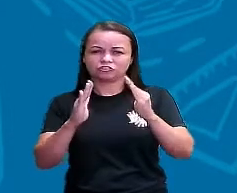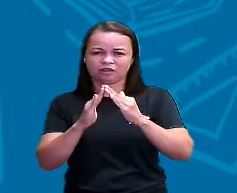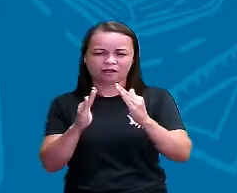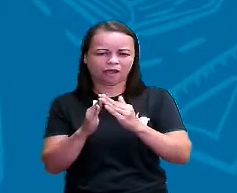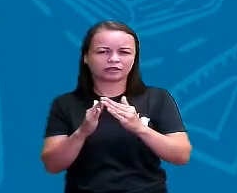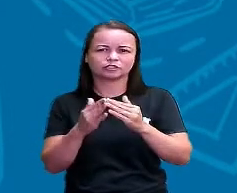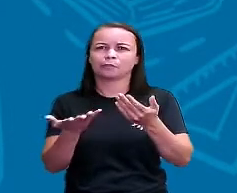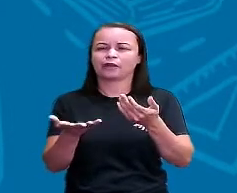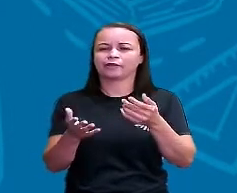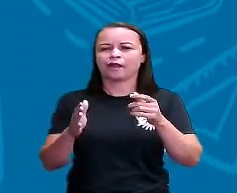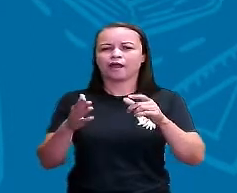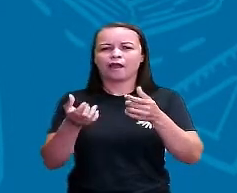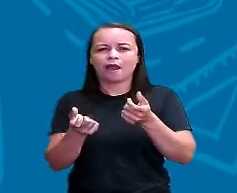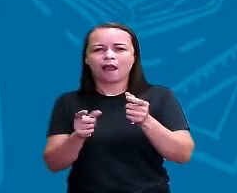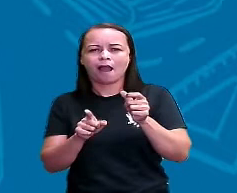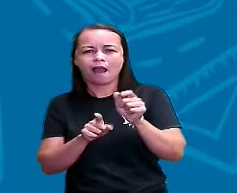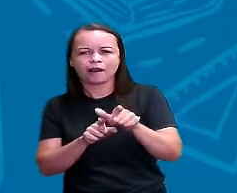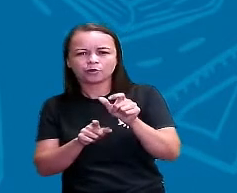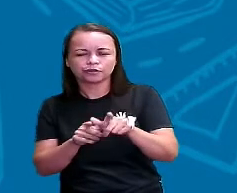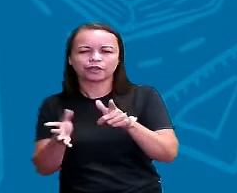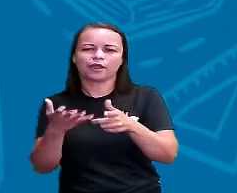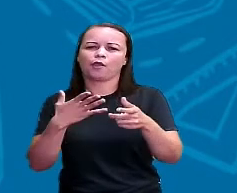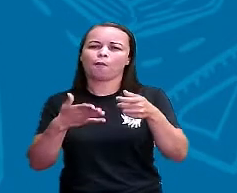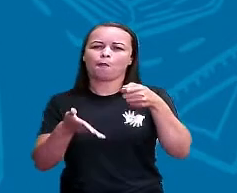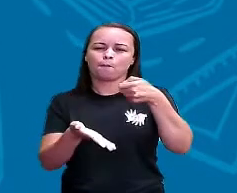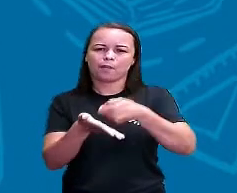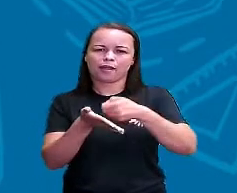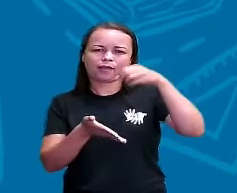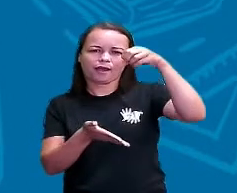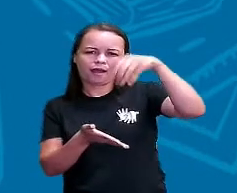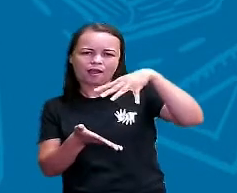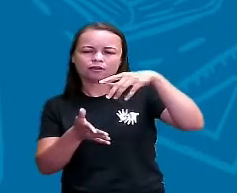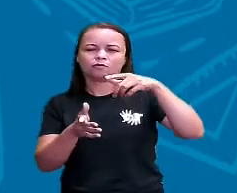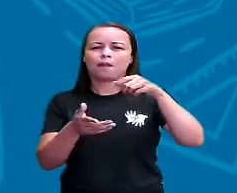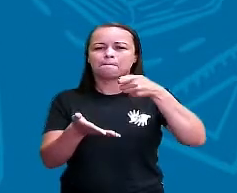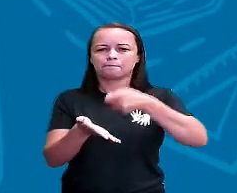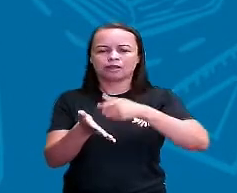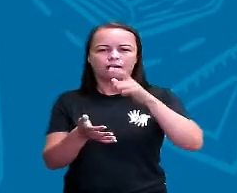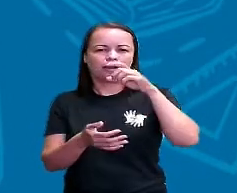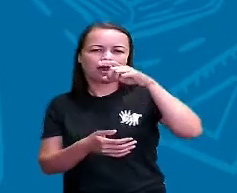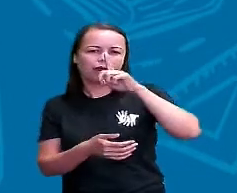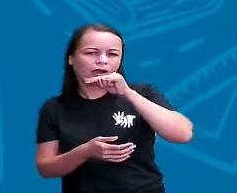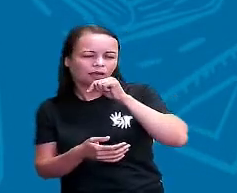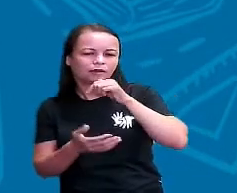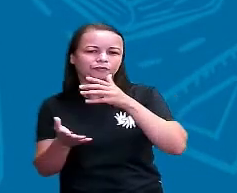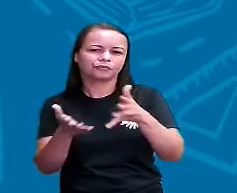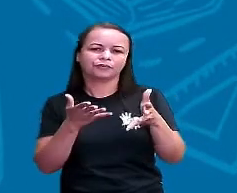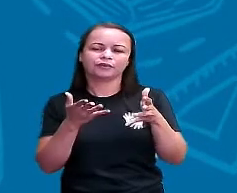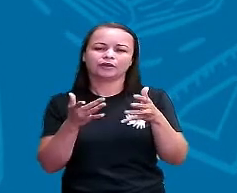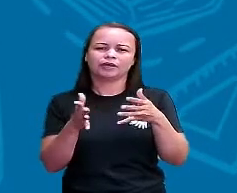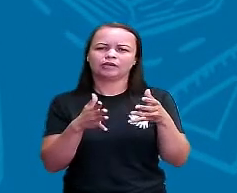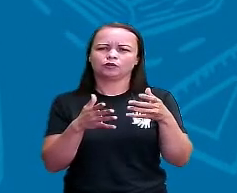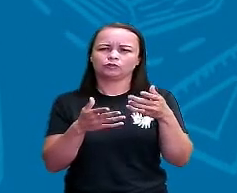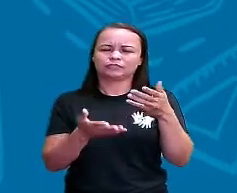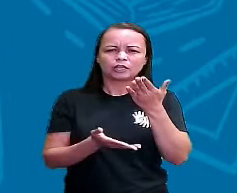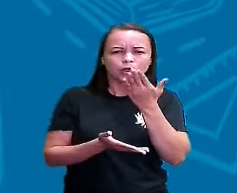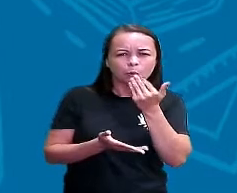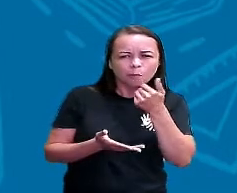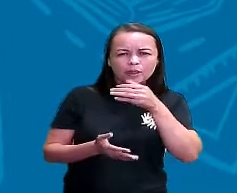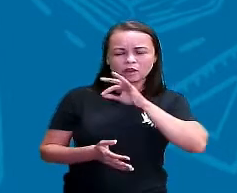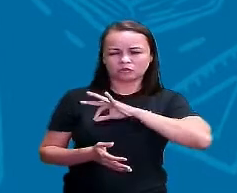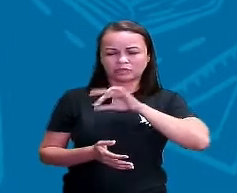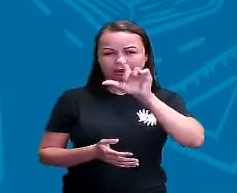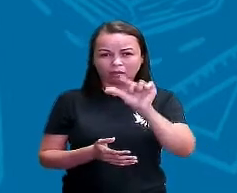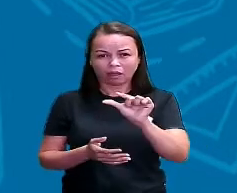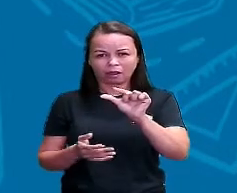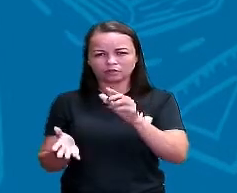seja, pagar aluguel, pagar água, pagar luz. Eles conseguem se alimentar, quem ganha um salário mínimo, consegue comprar